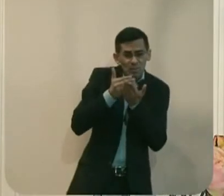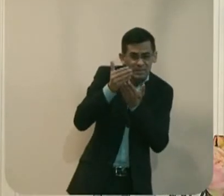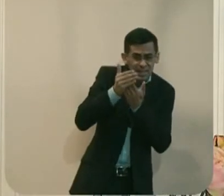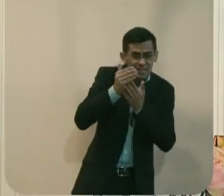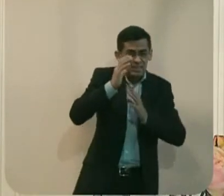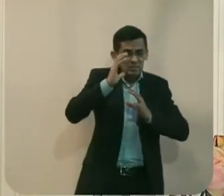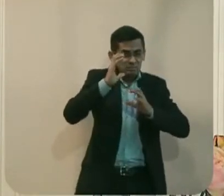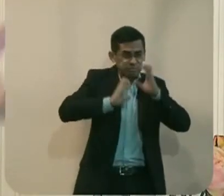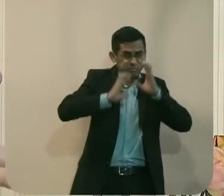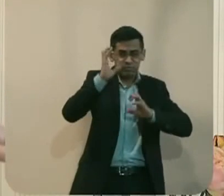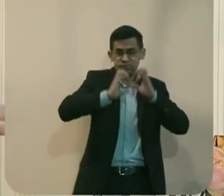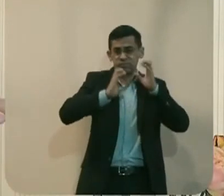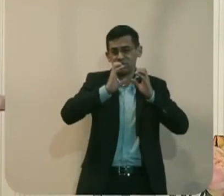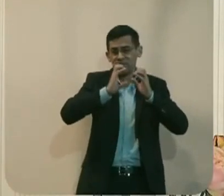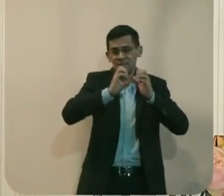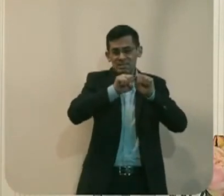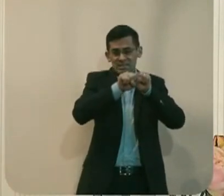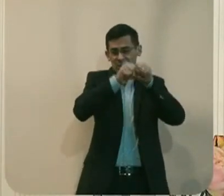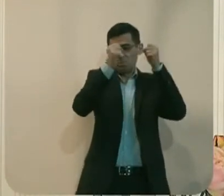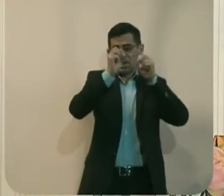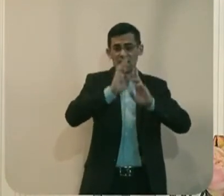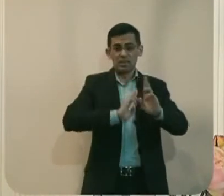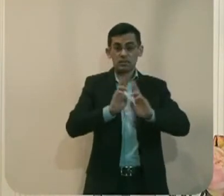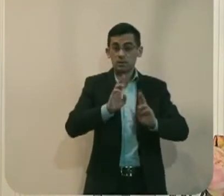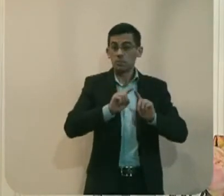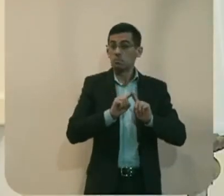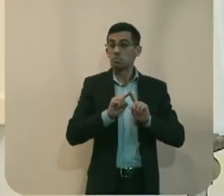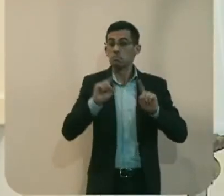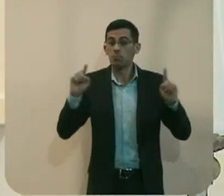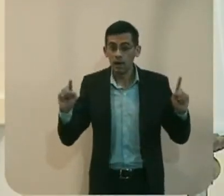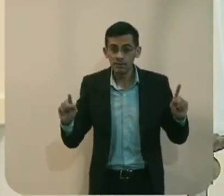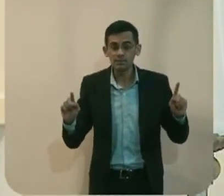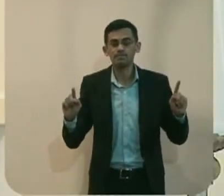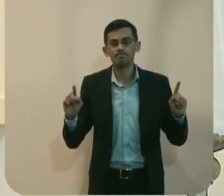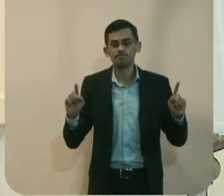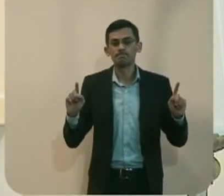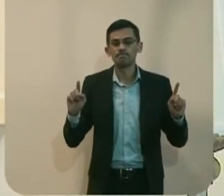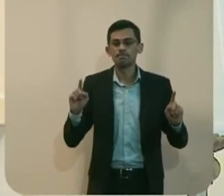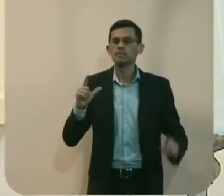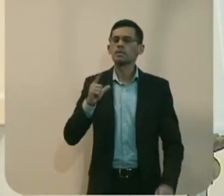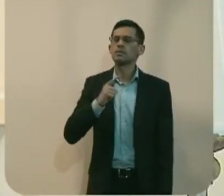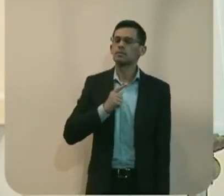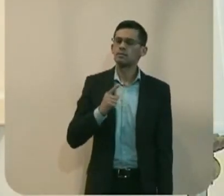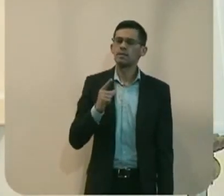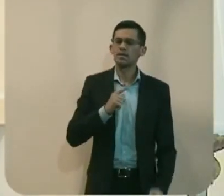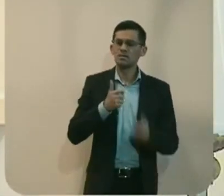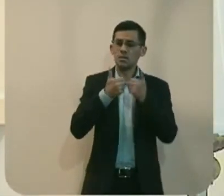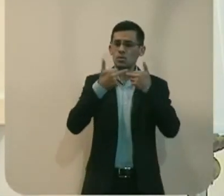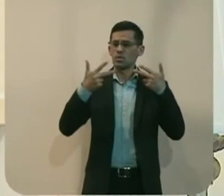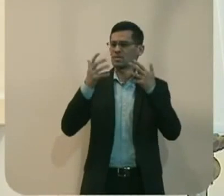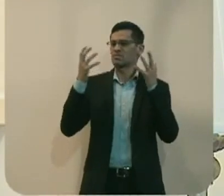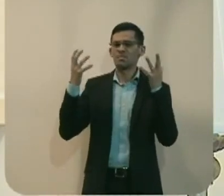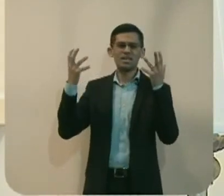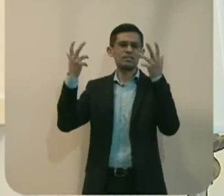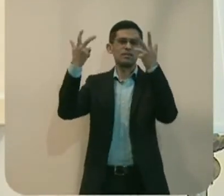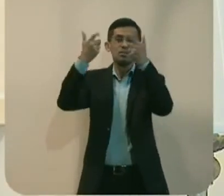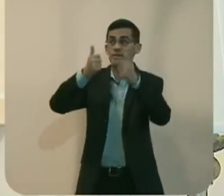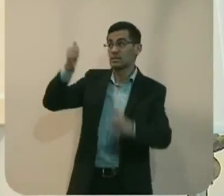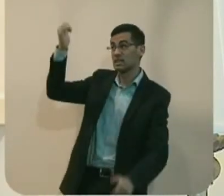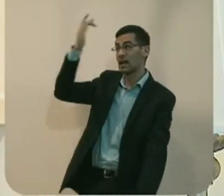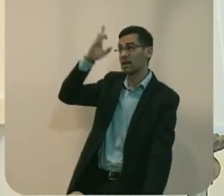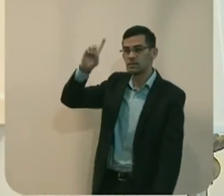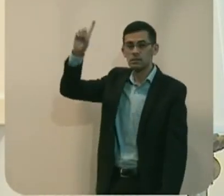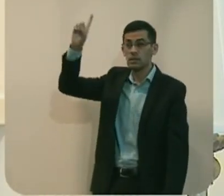uma disruptura, para uma quebra, porém, há uma coisa tremenda da graça de Deus,